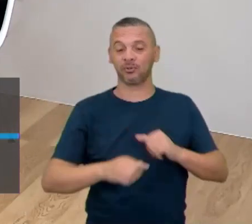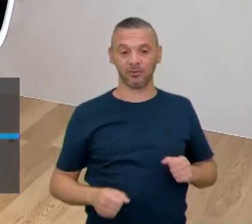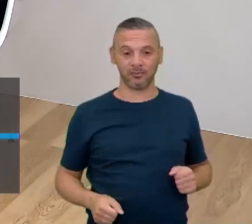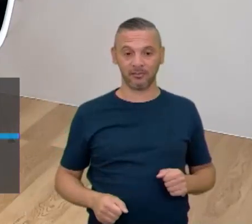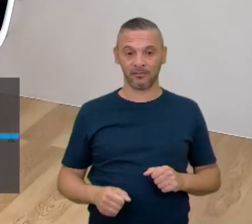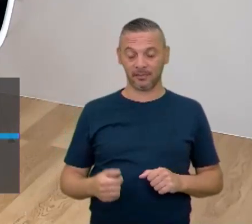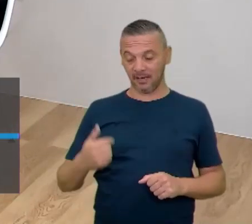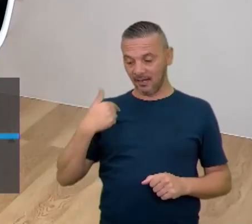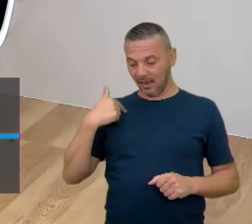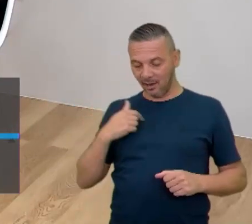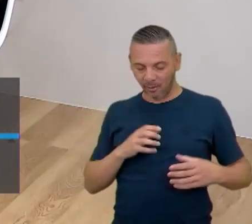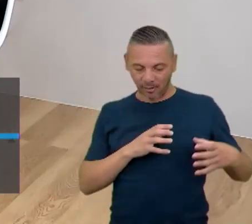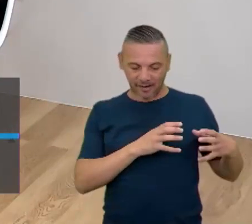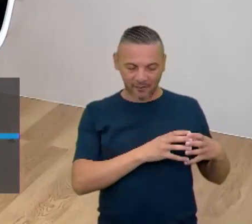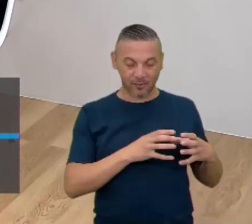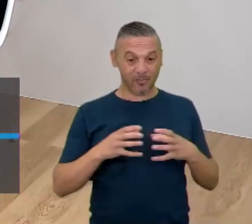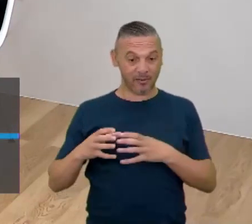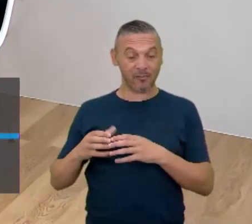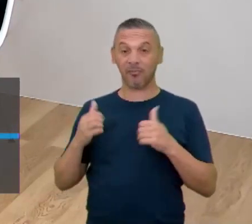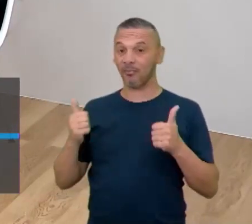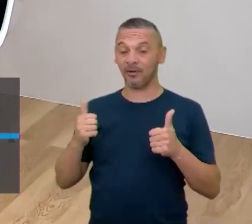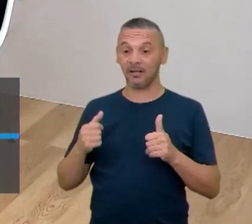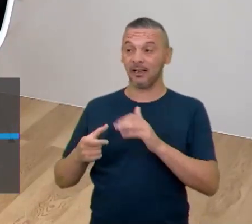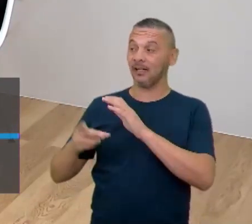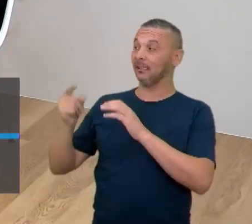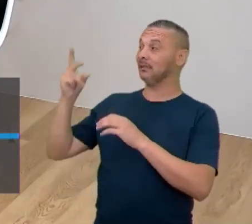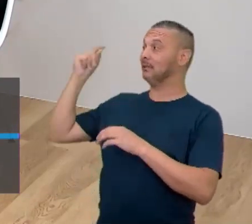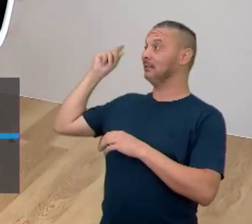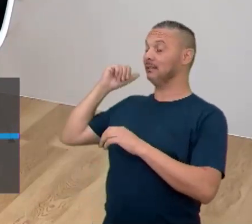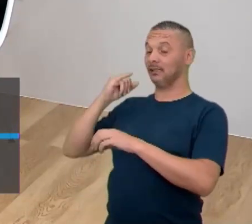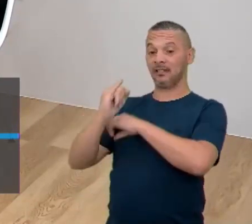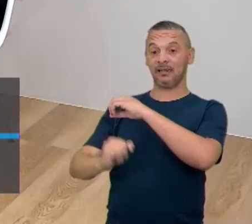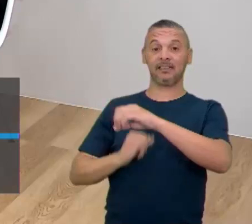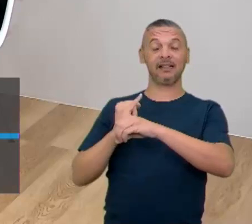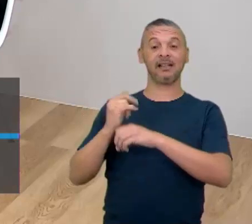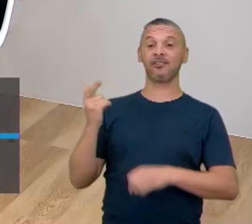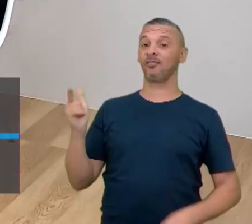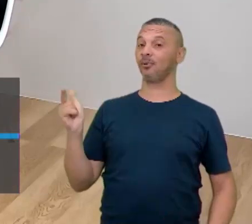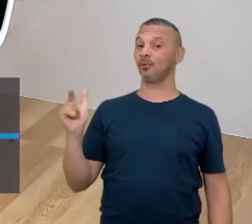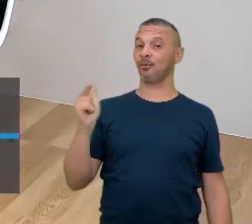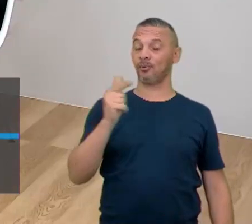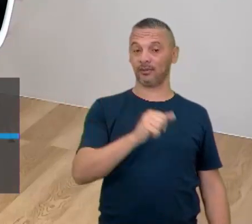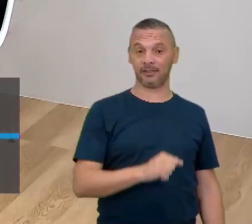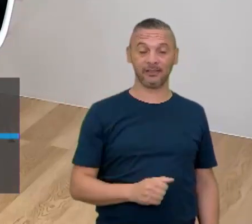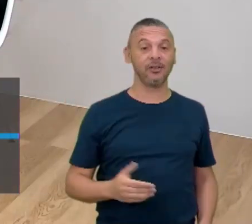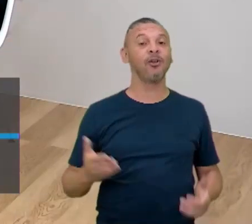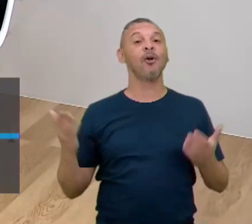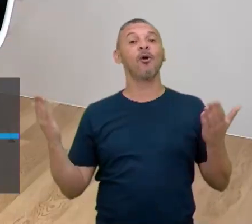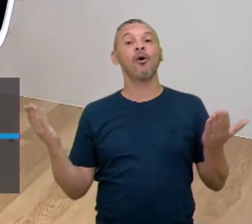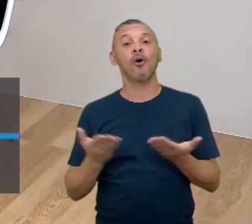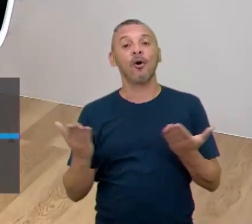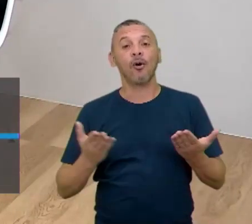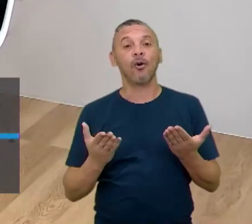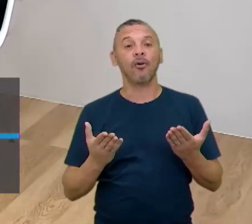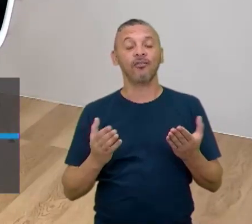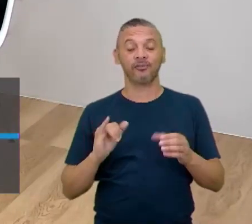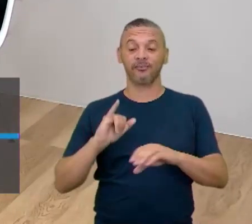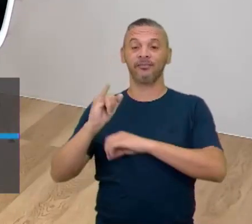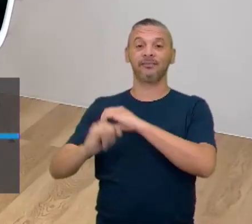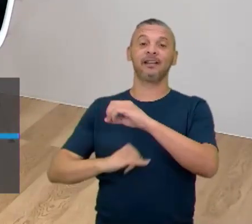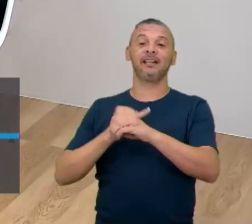as minhas tribos, mas não tinha internet naquela época, a gente não tinha a Sim. mesma noção de globalização que tem hoje. Então era muito centrada no